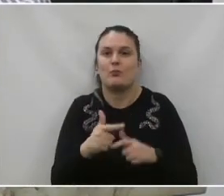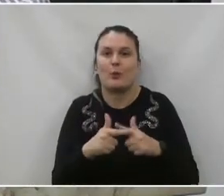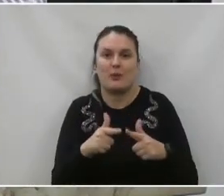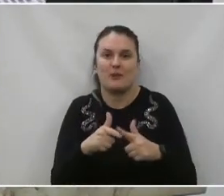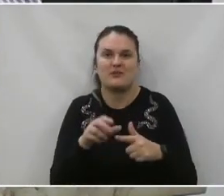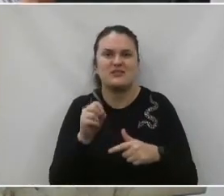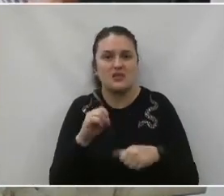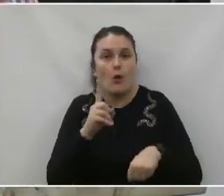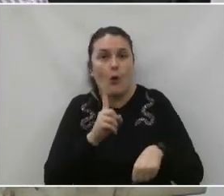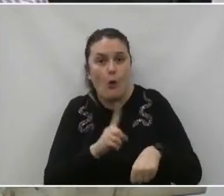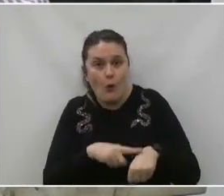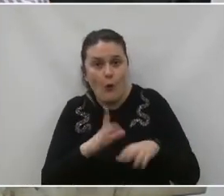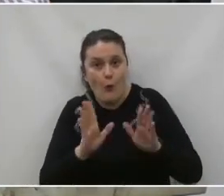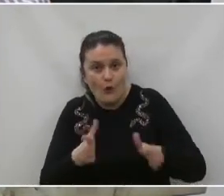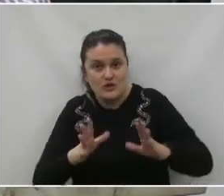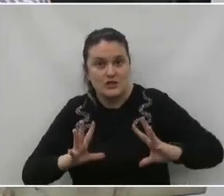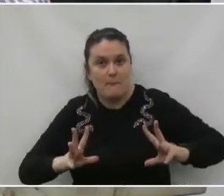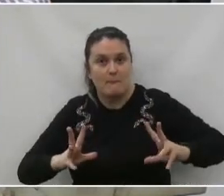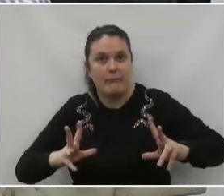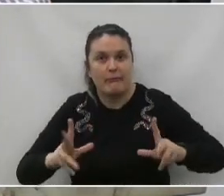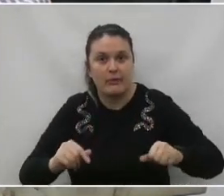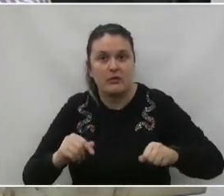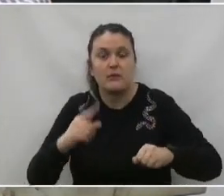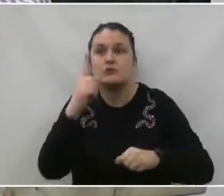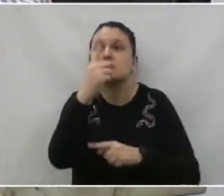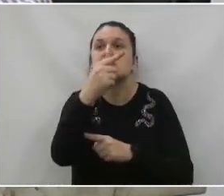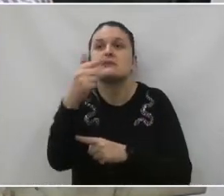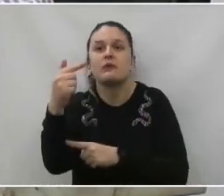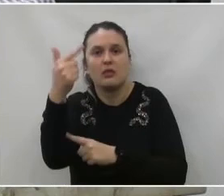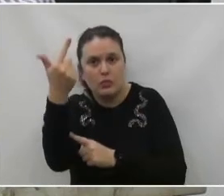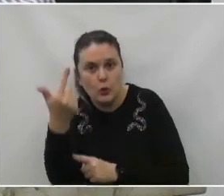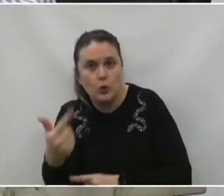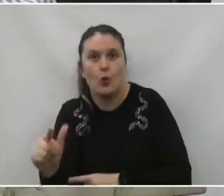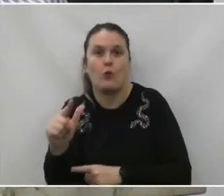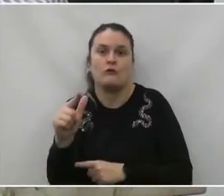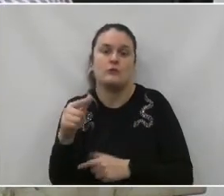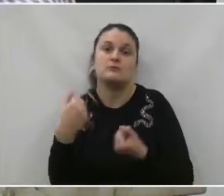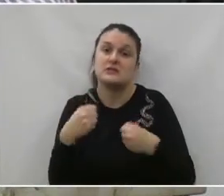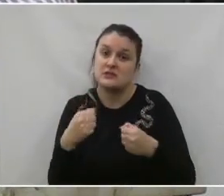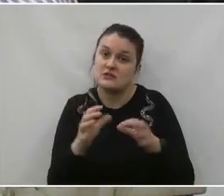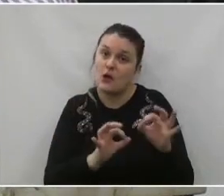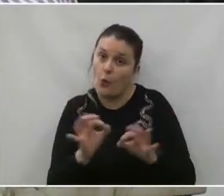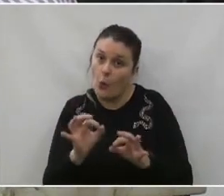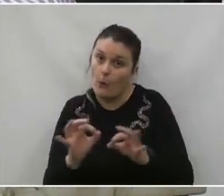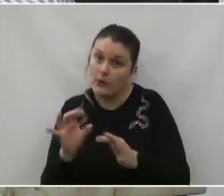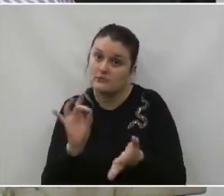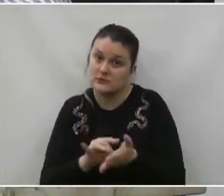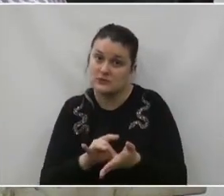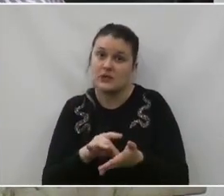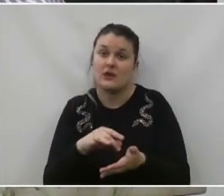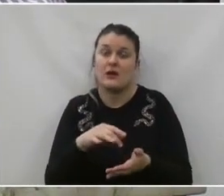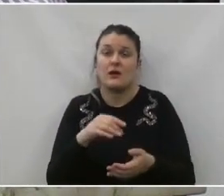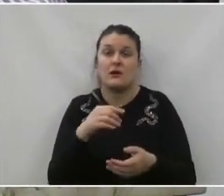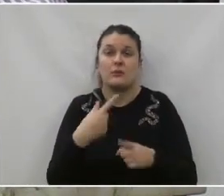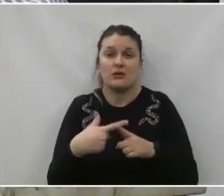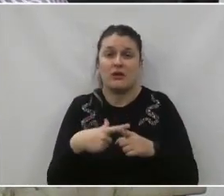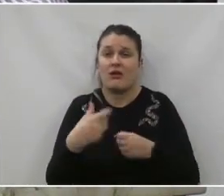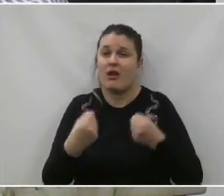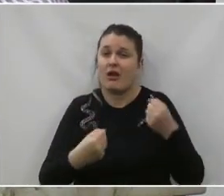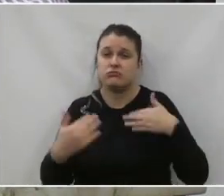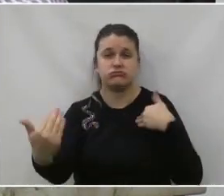passar a máquina hoje, daqui uma semana está totalmente deteriorado de volta. É uma estrada que tem muito fluxo de